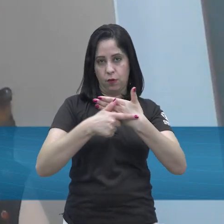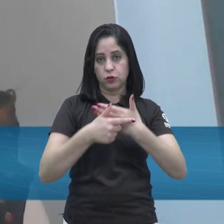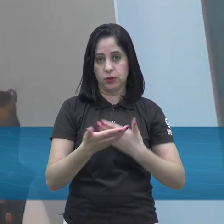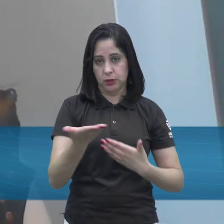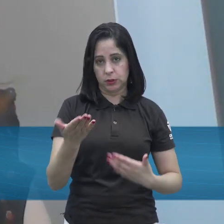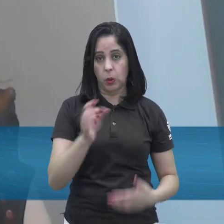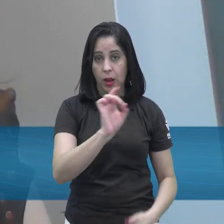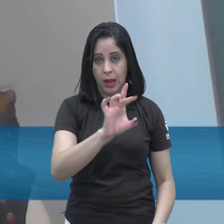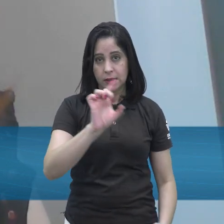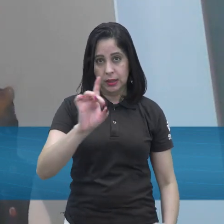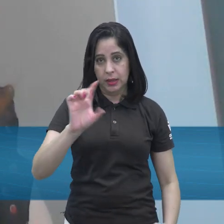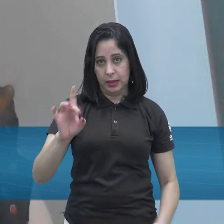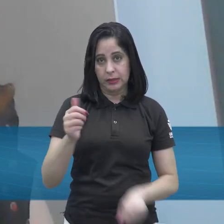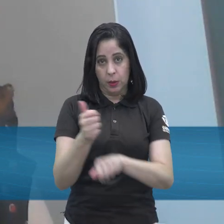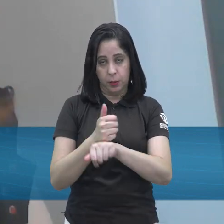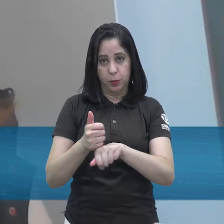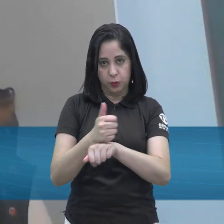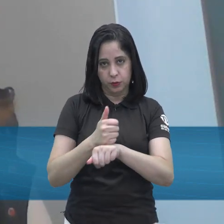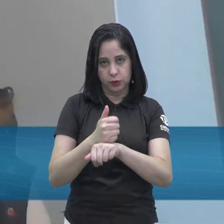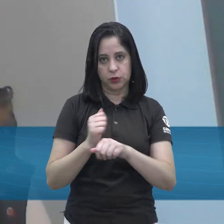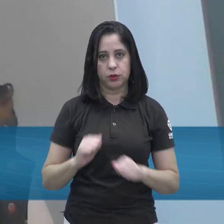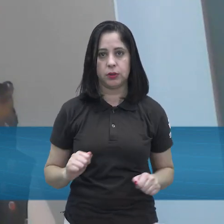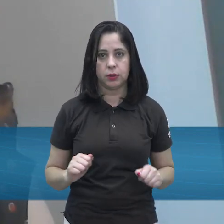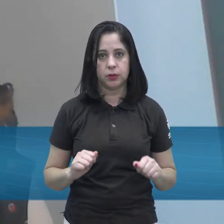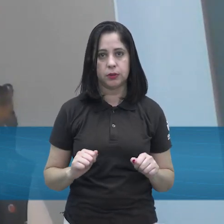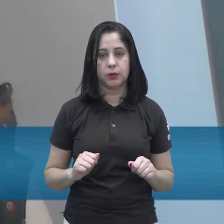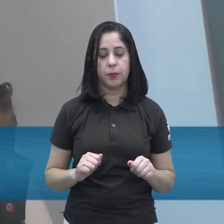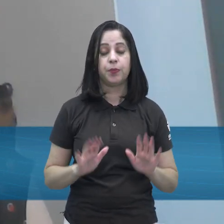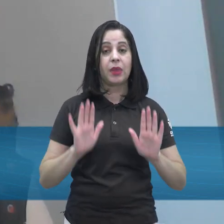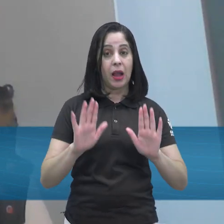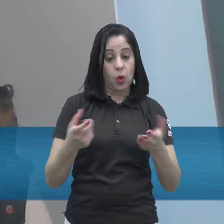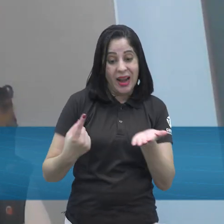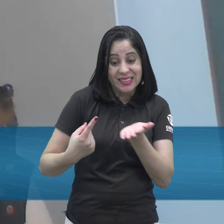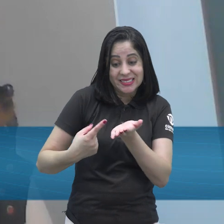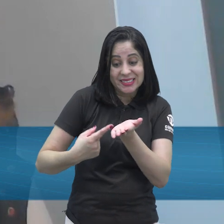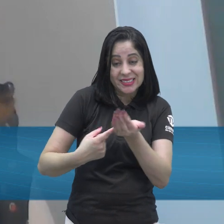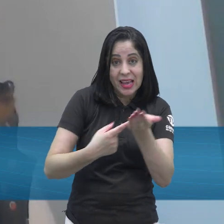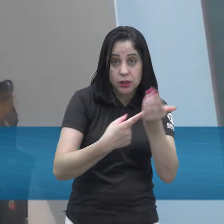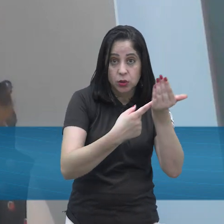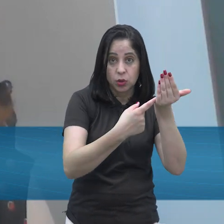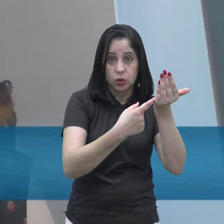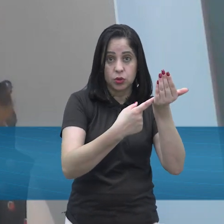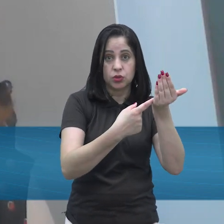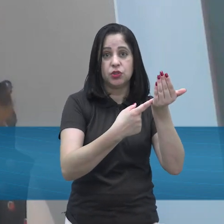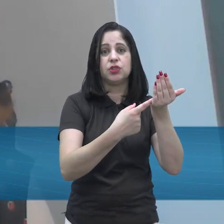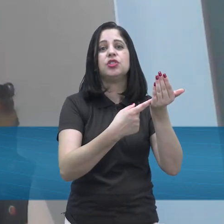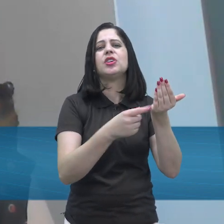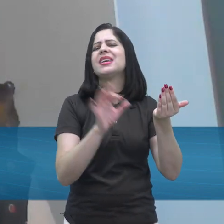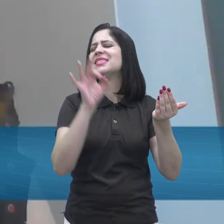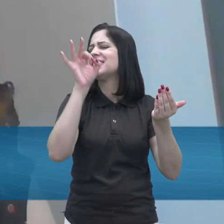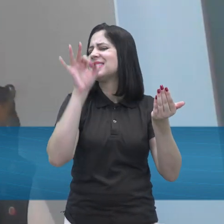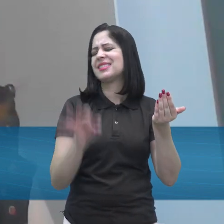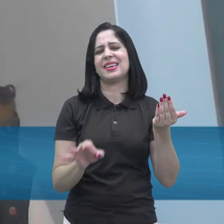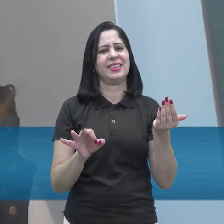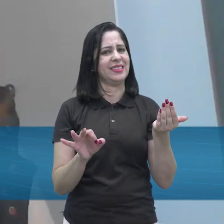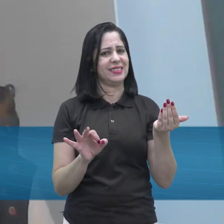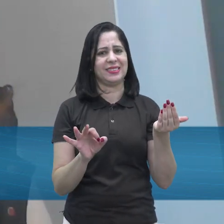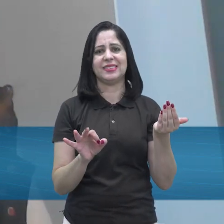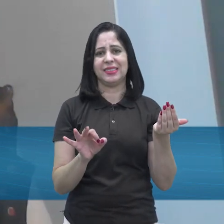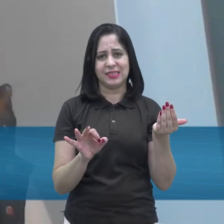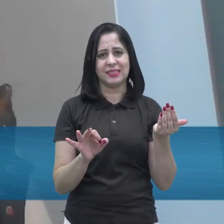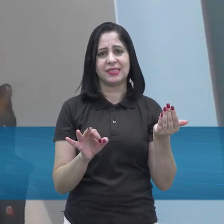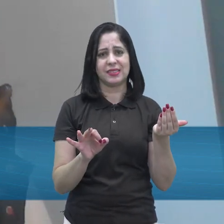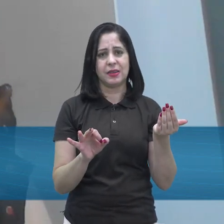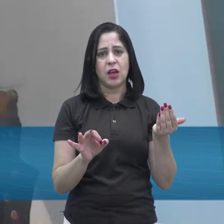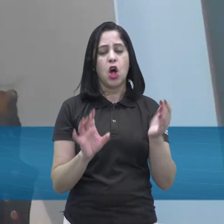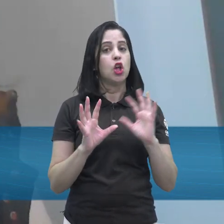colaboradores realizam, tá? Quando a gente fala de tecnologia, toda empresa, a partir de